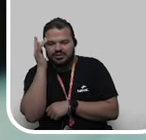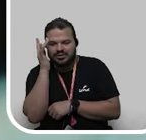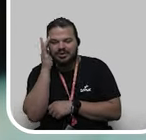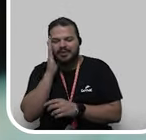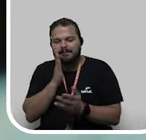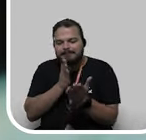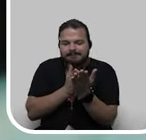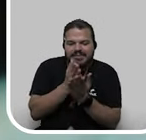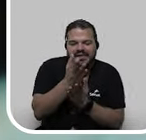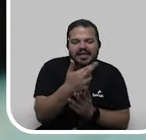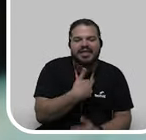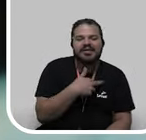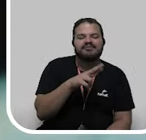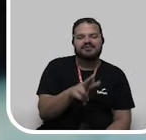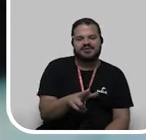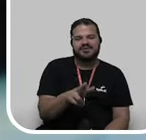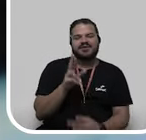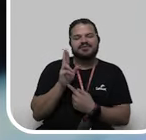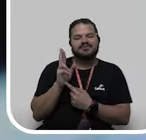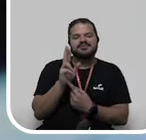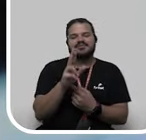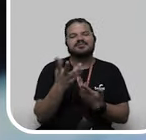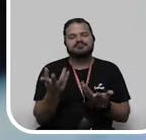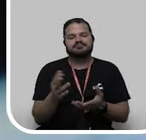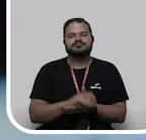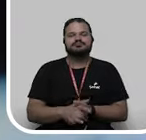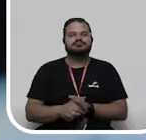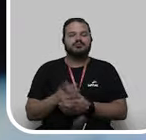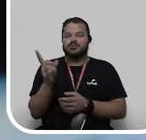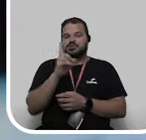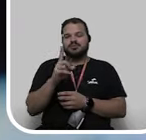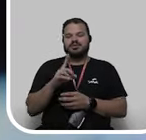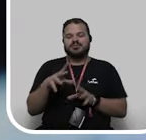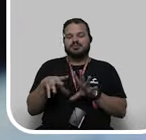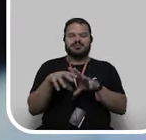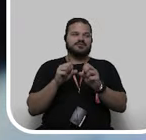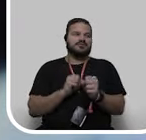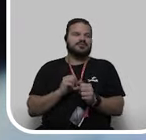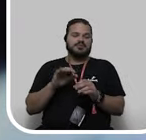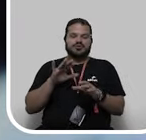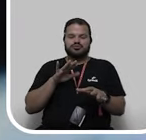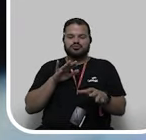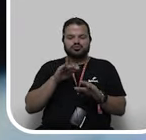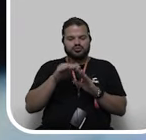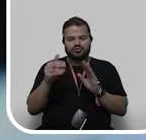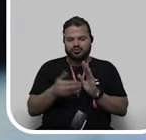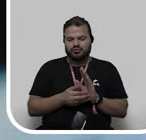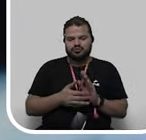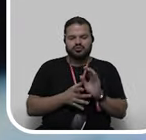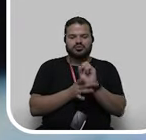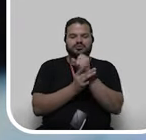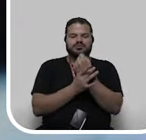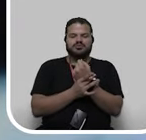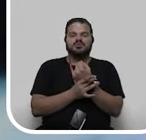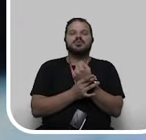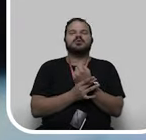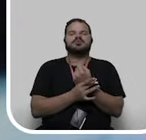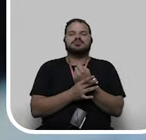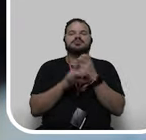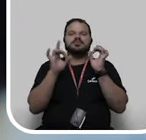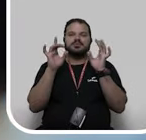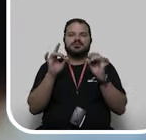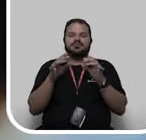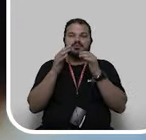de referência. A gente já sabe que não dá para formar todo mundo como especialista em segurança, esse é o nosso